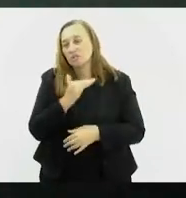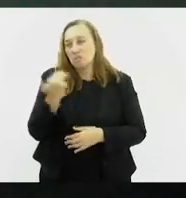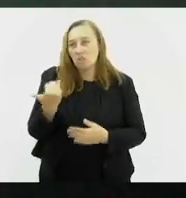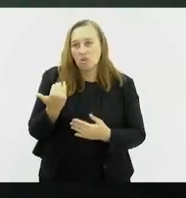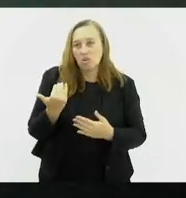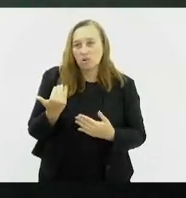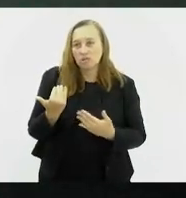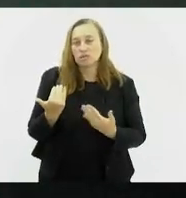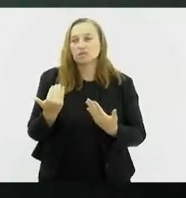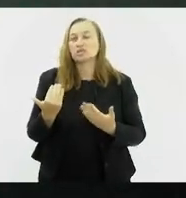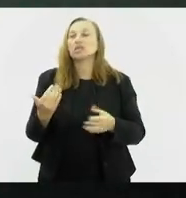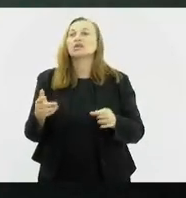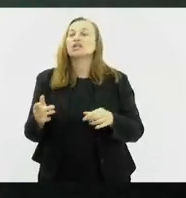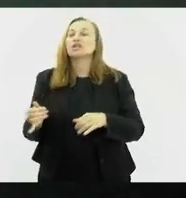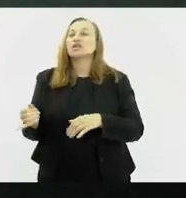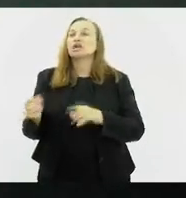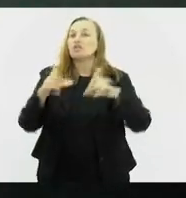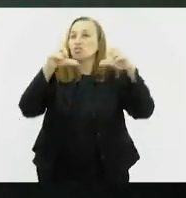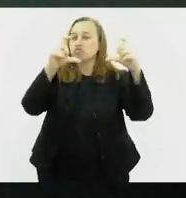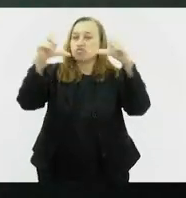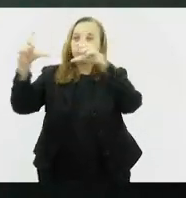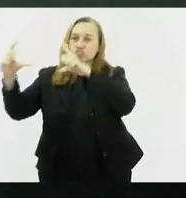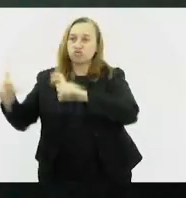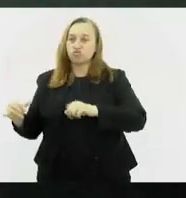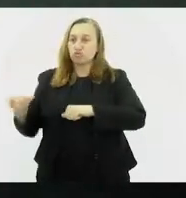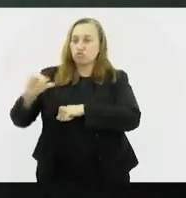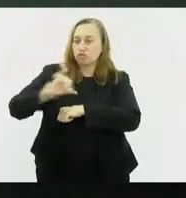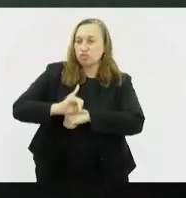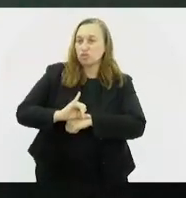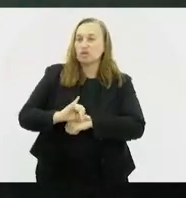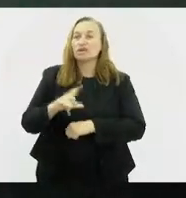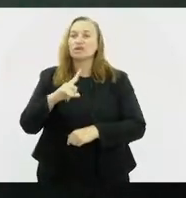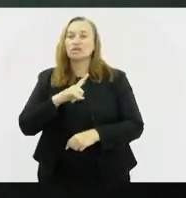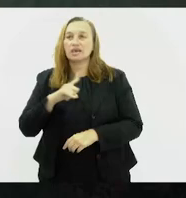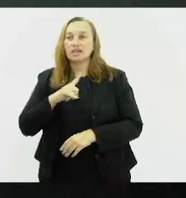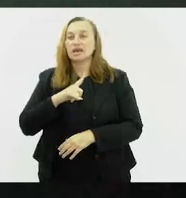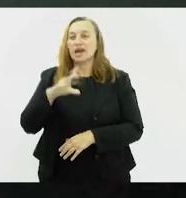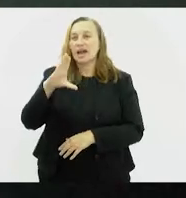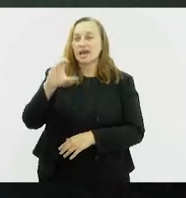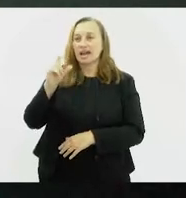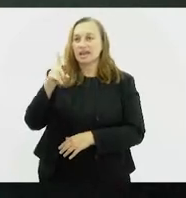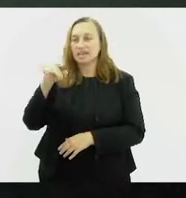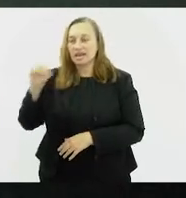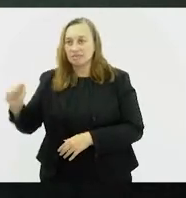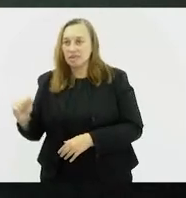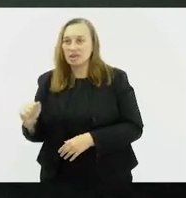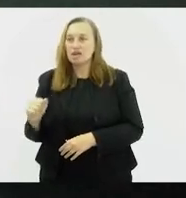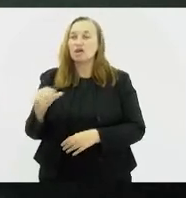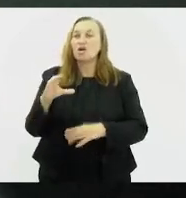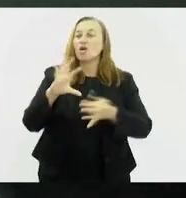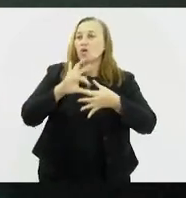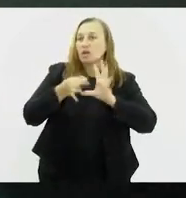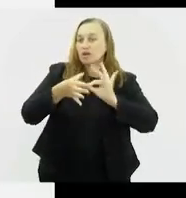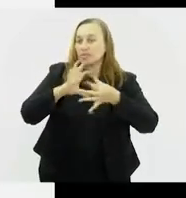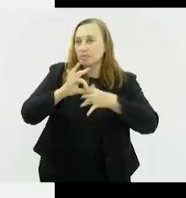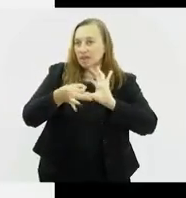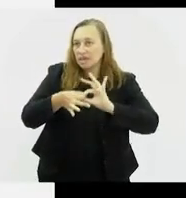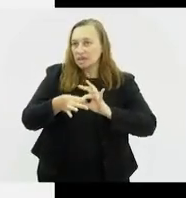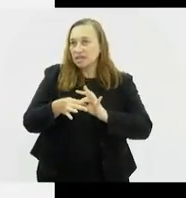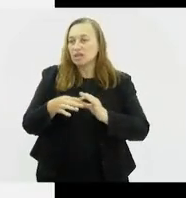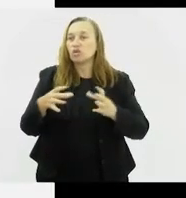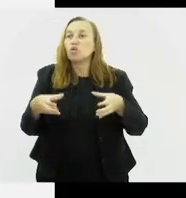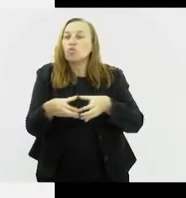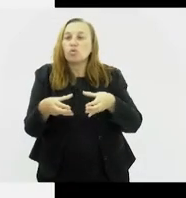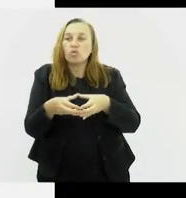de Volta Redonda, academia, Olimpíada, ginástica. Então, o grupo é muito